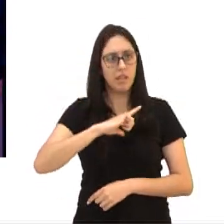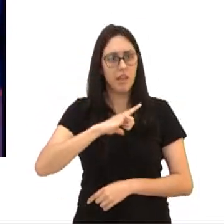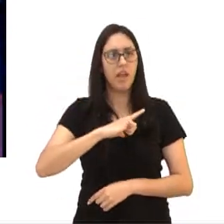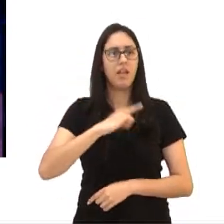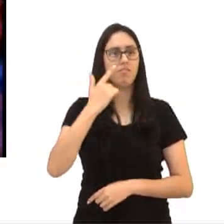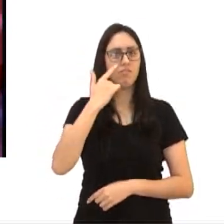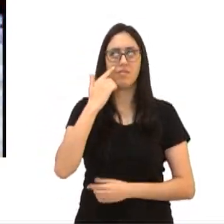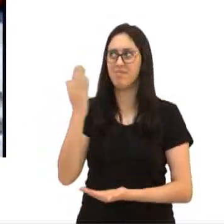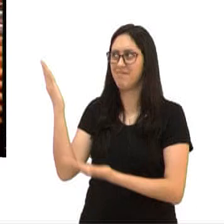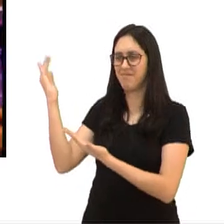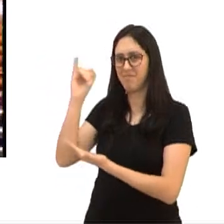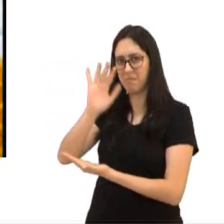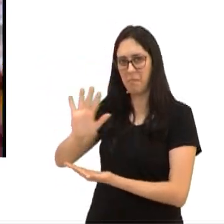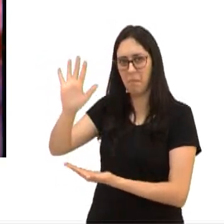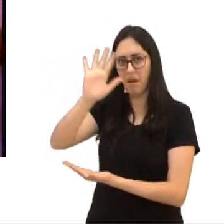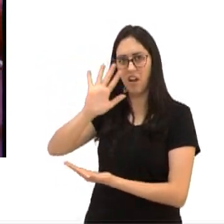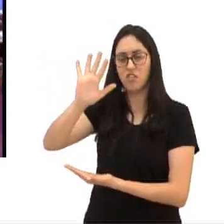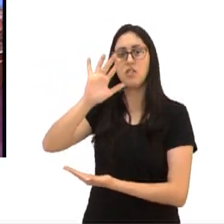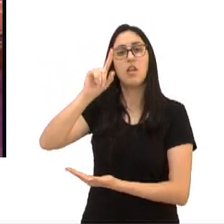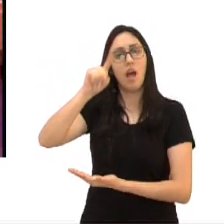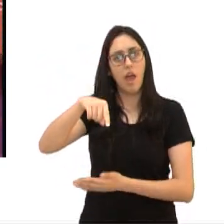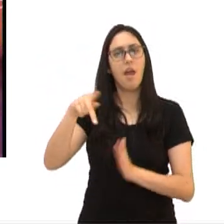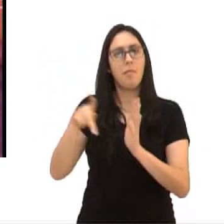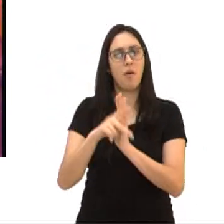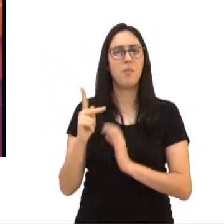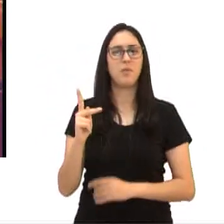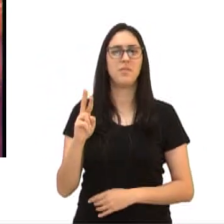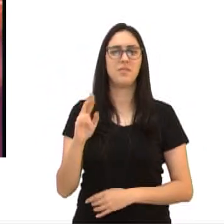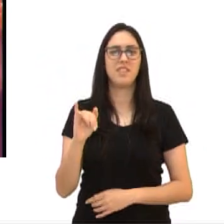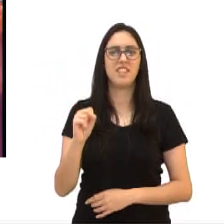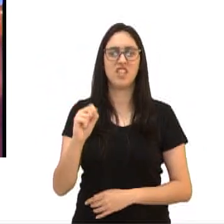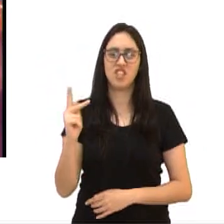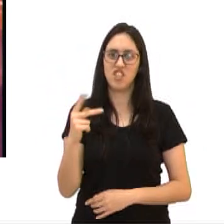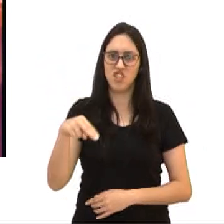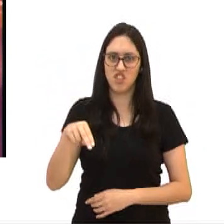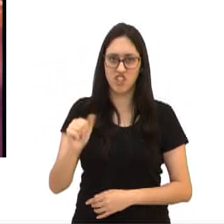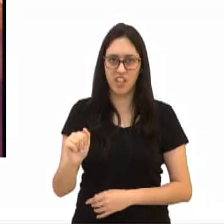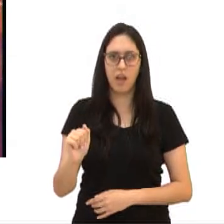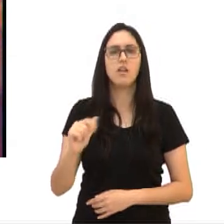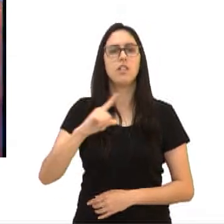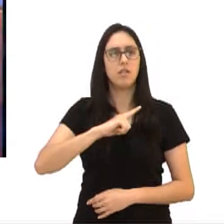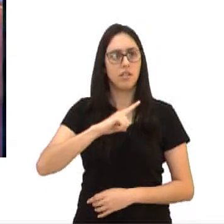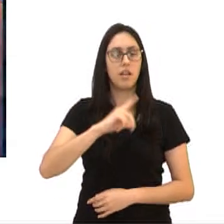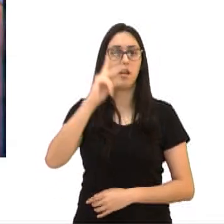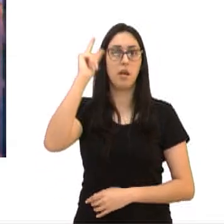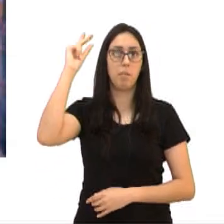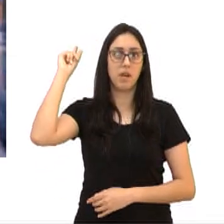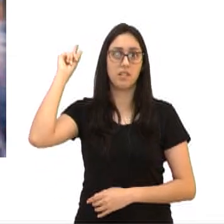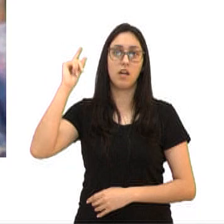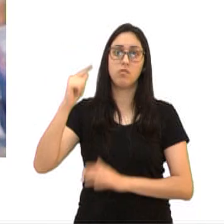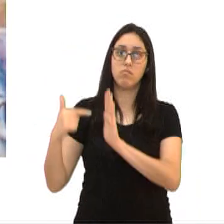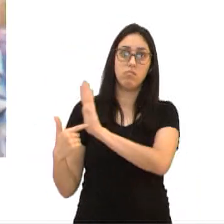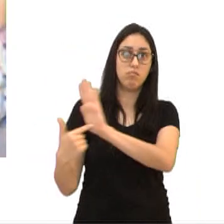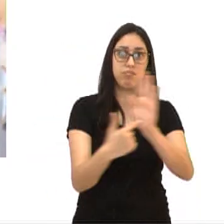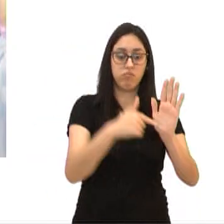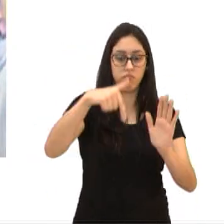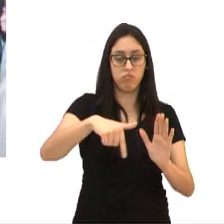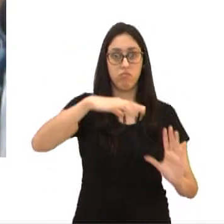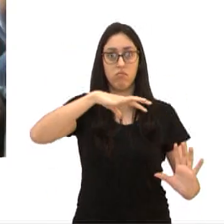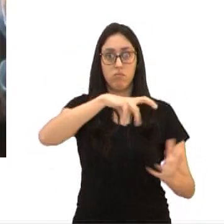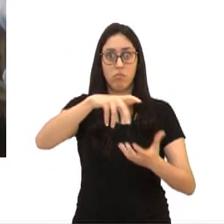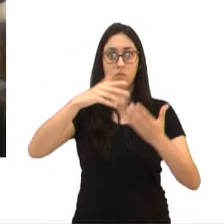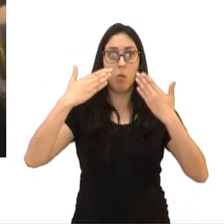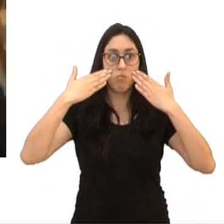Nitai, que são representações de Krishna e seu irmão Balarama na sua última manifestação aqui na Terra há 500 anos